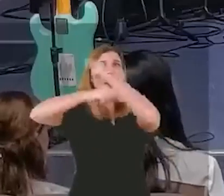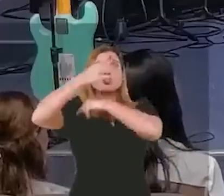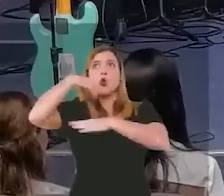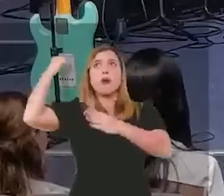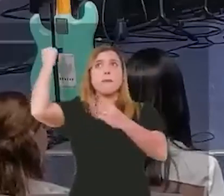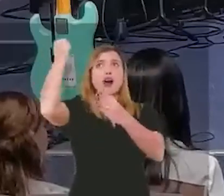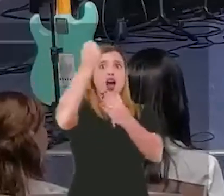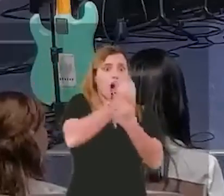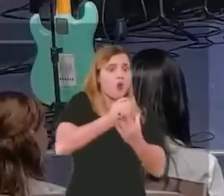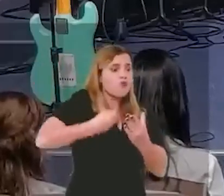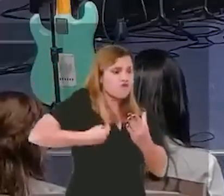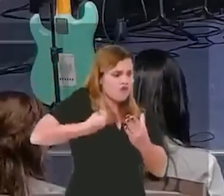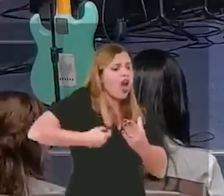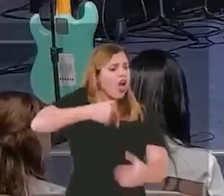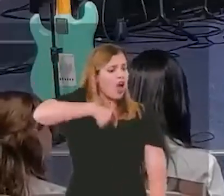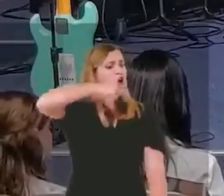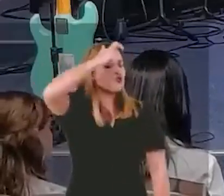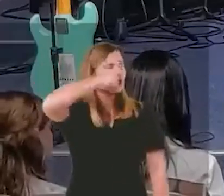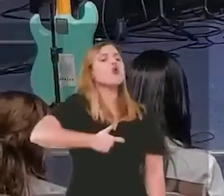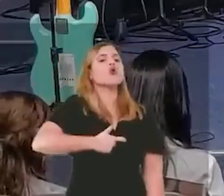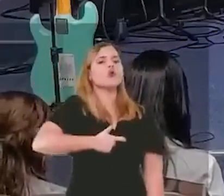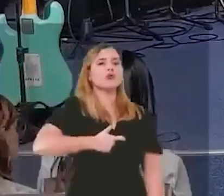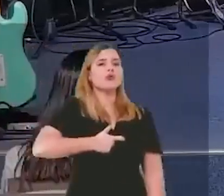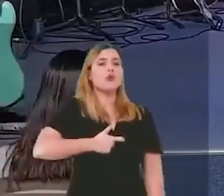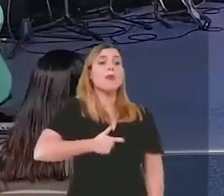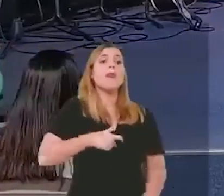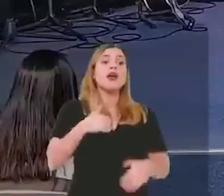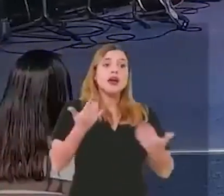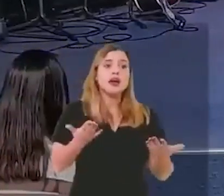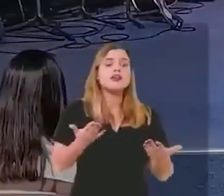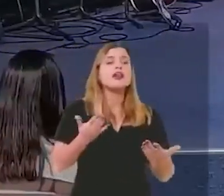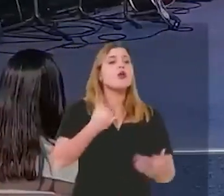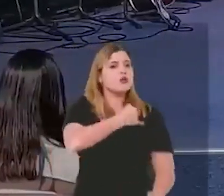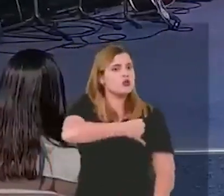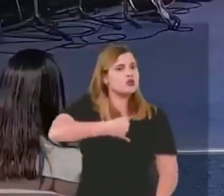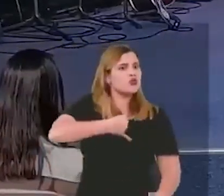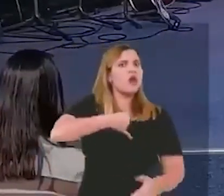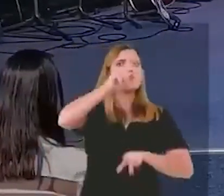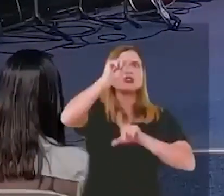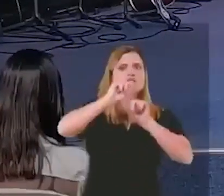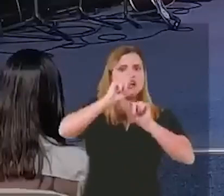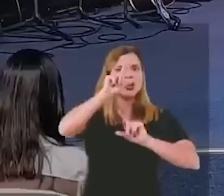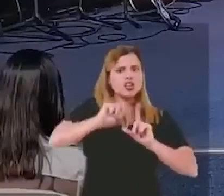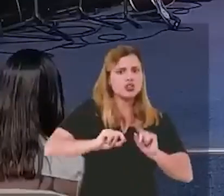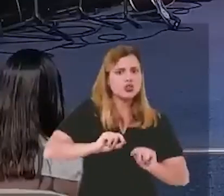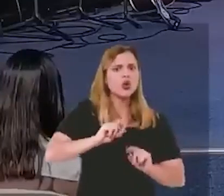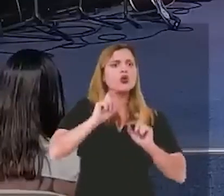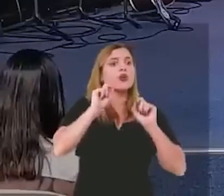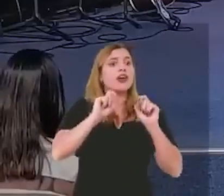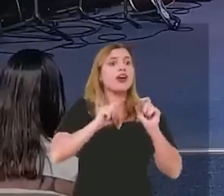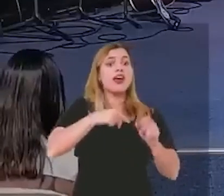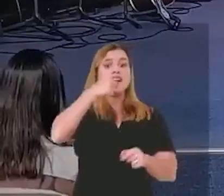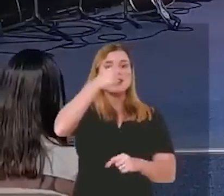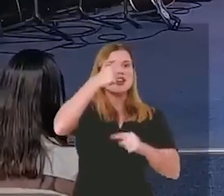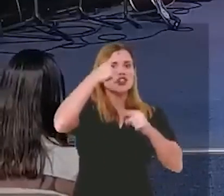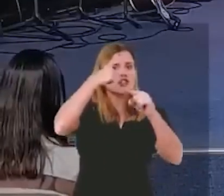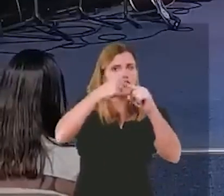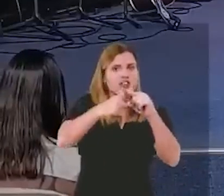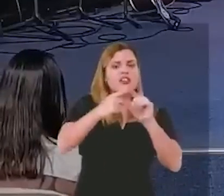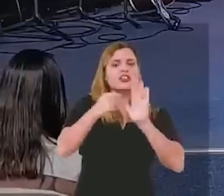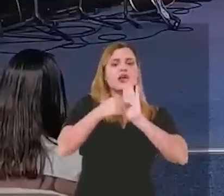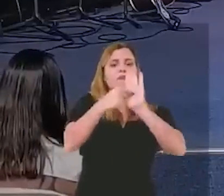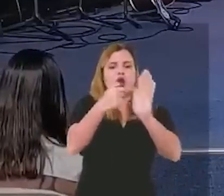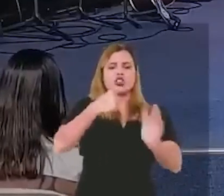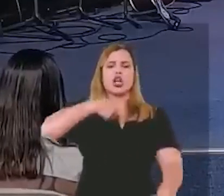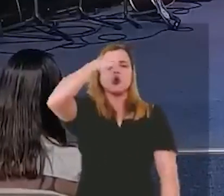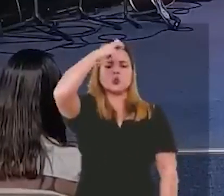O que que João vai fazer? João vai selecionar 7 declarações de Jesus, eu sou, para mostrar que ele tem os mesmos